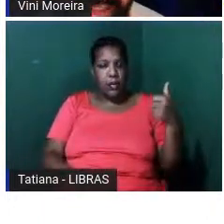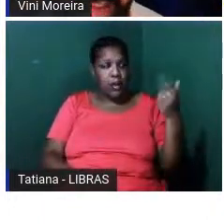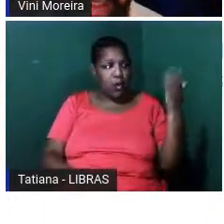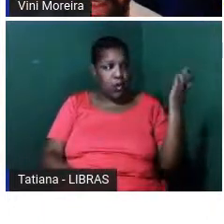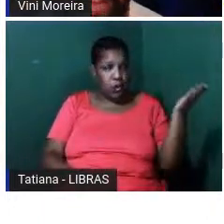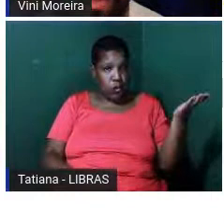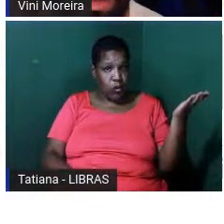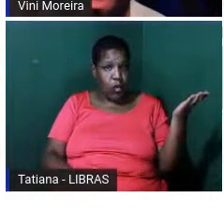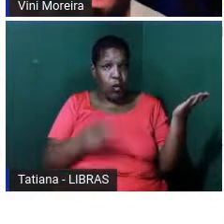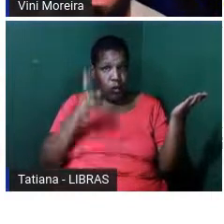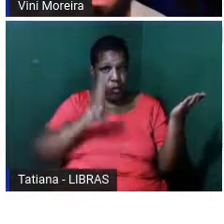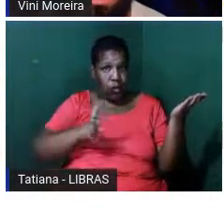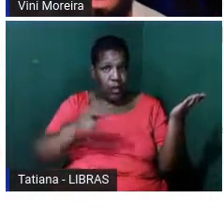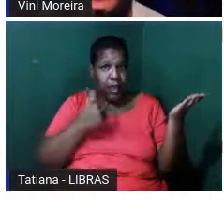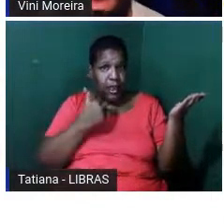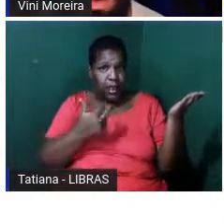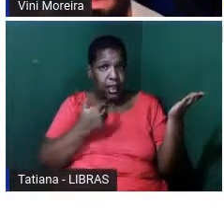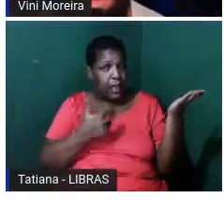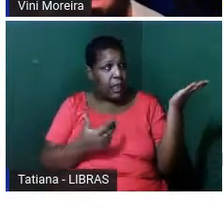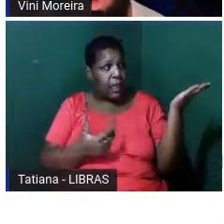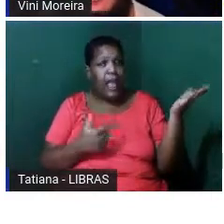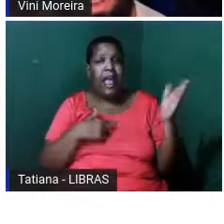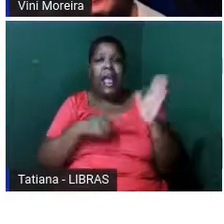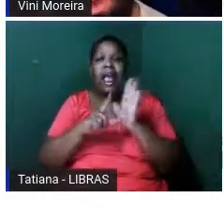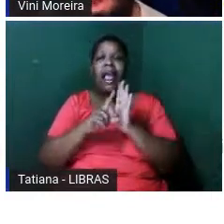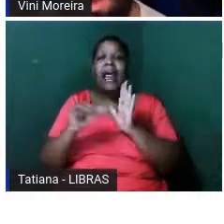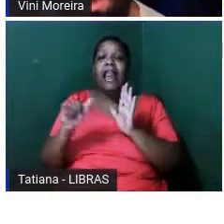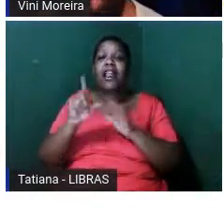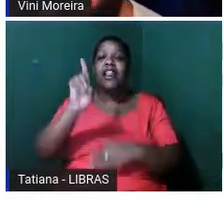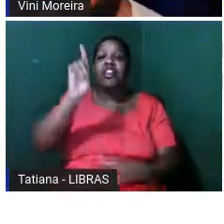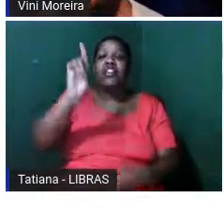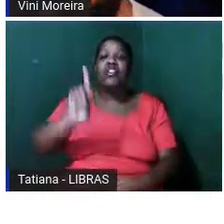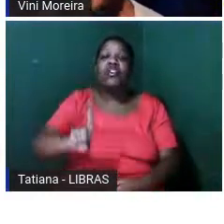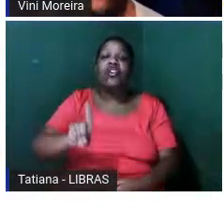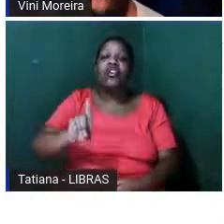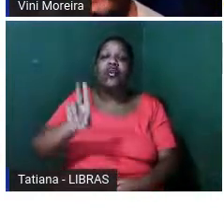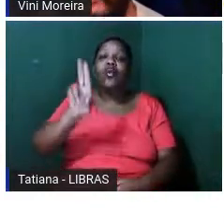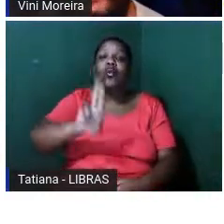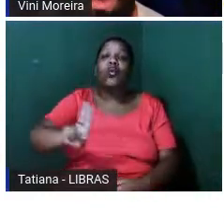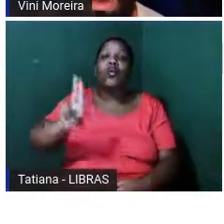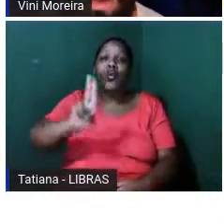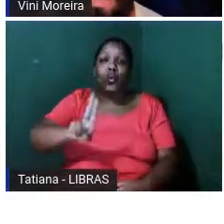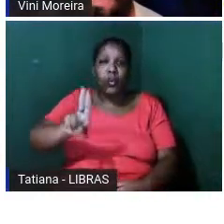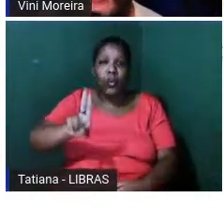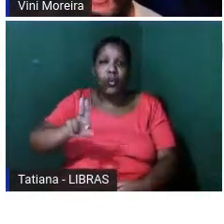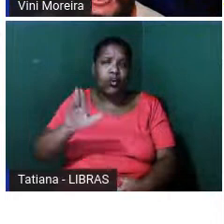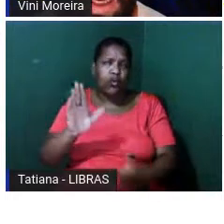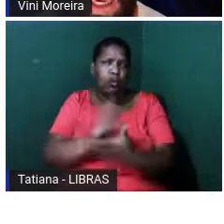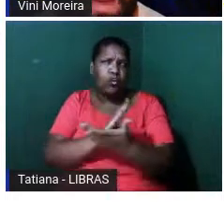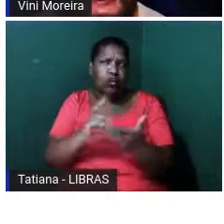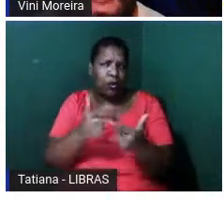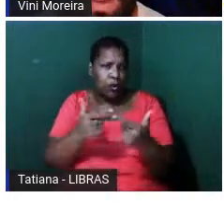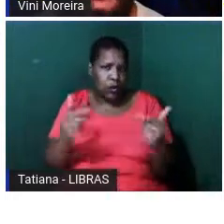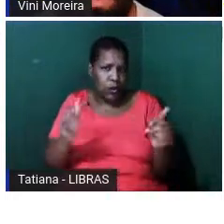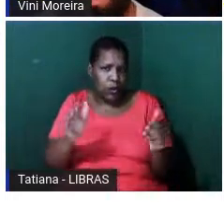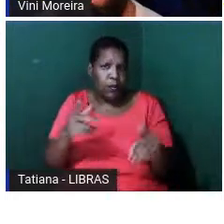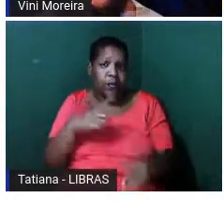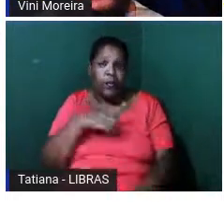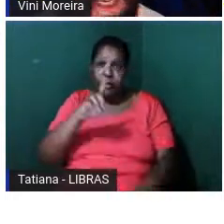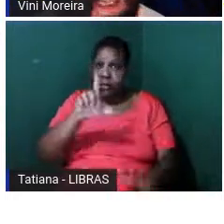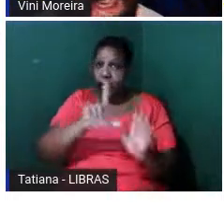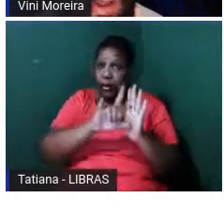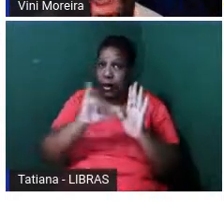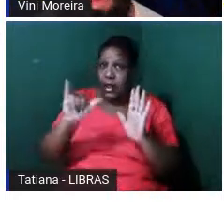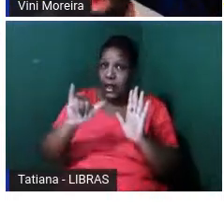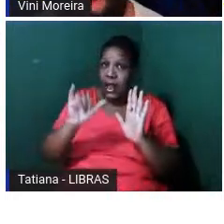termo que usei em inglês é a lei dos direitos de uso de alguma coisa é uma lei